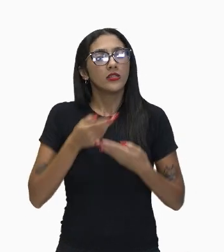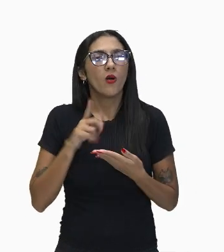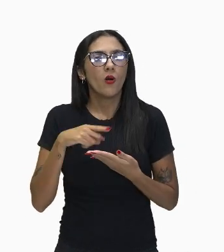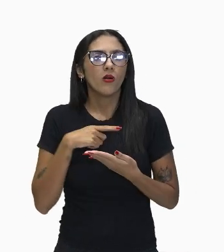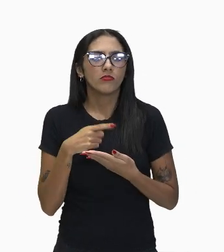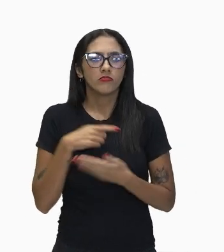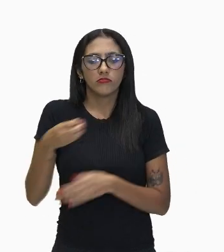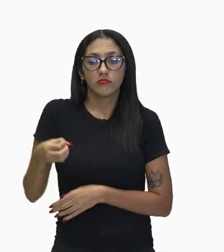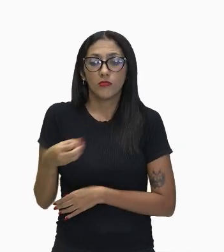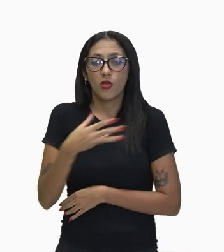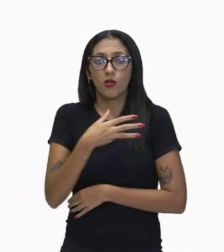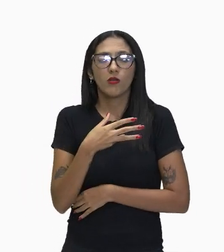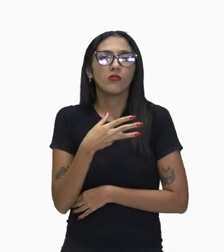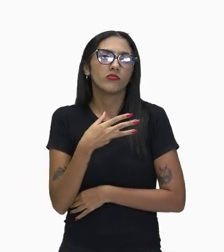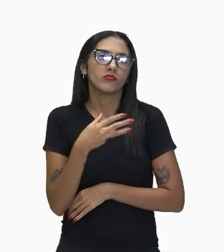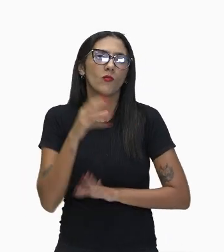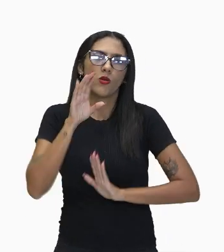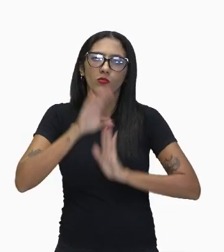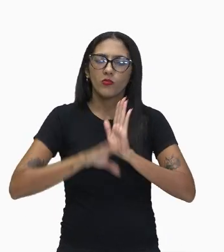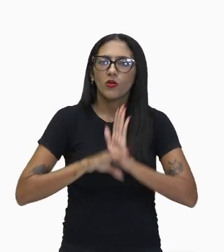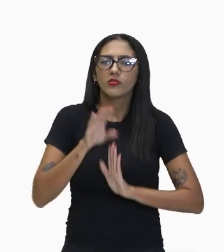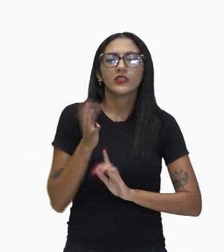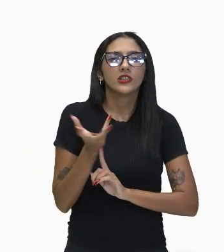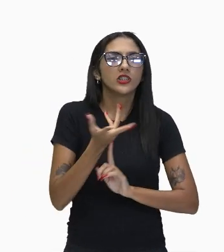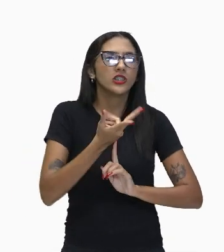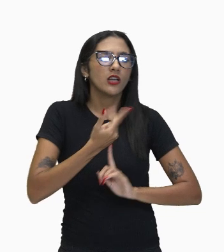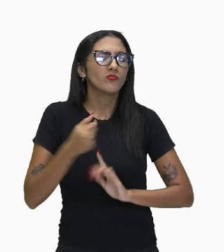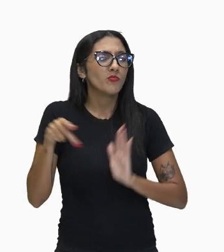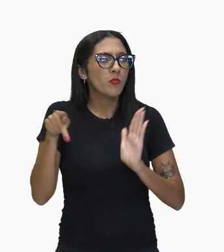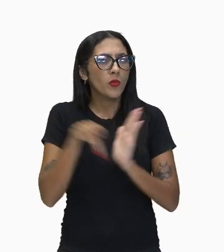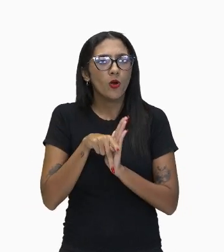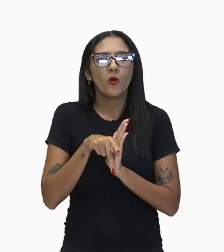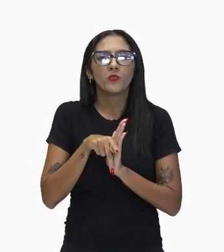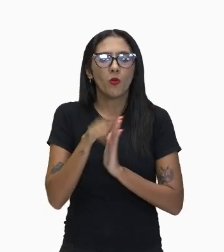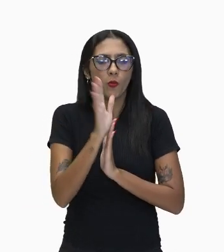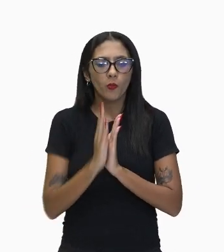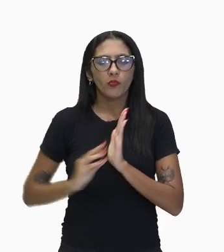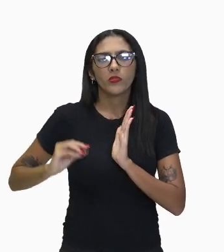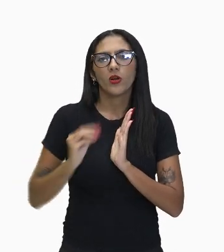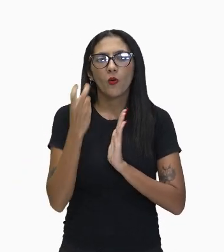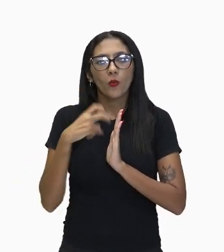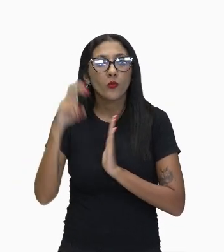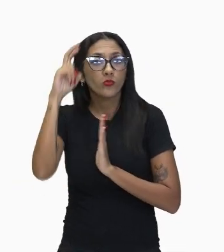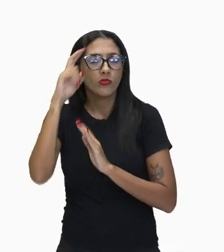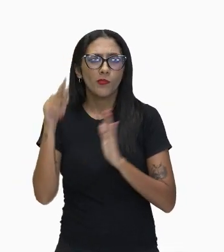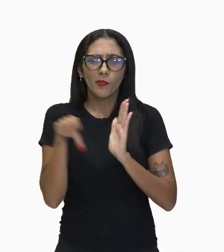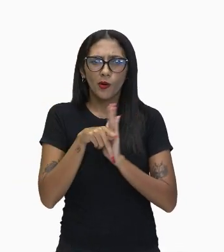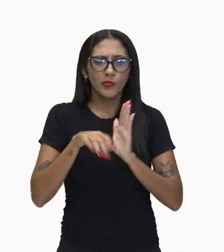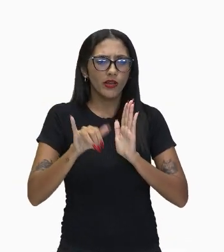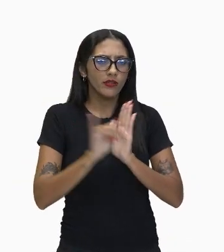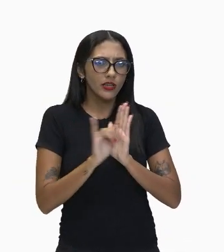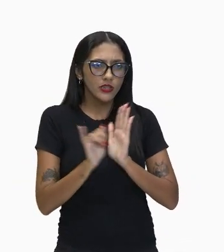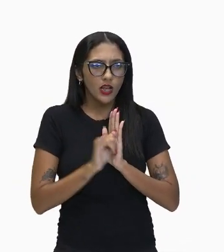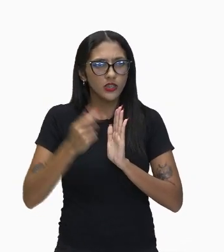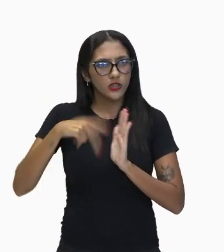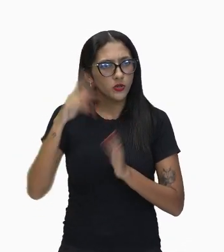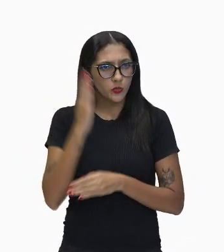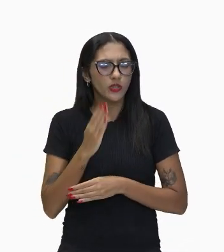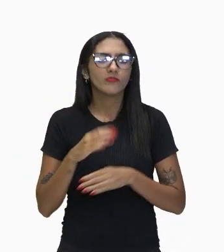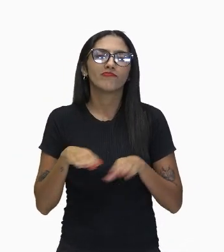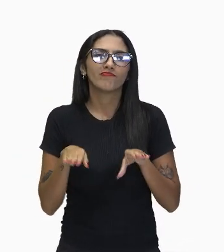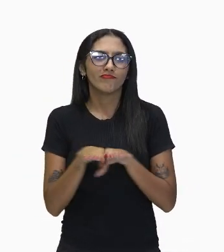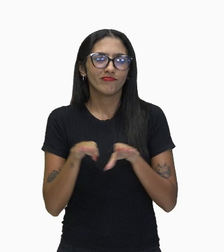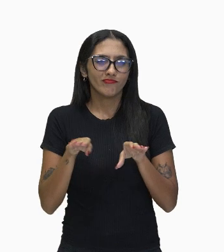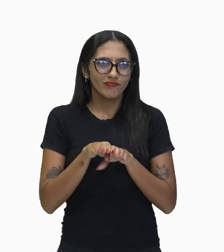fazer arte, baseada na nossa cultura, efetivamente na nossa identidade, mas com a influência